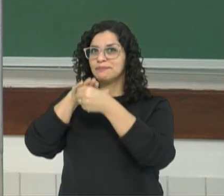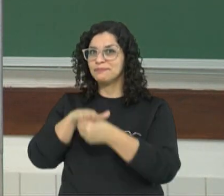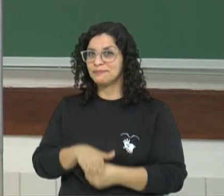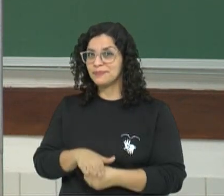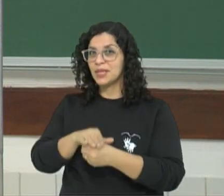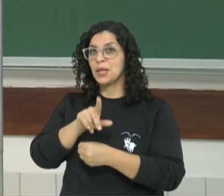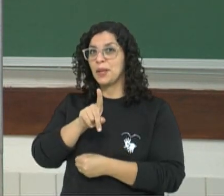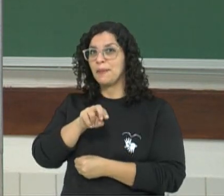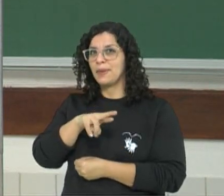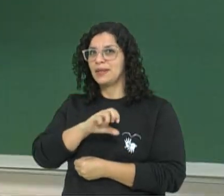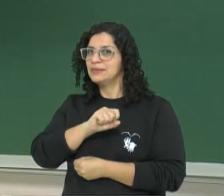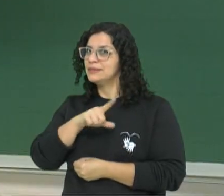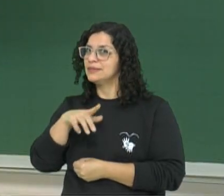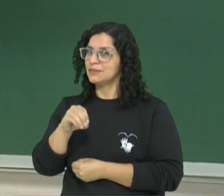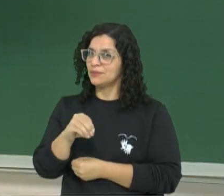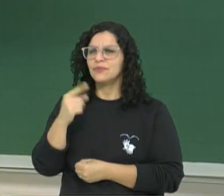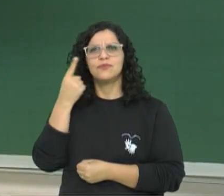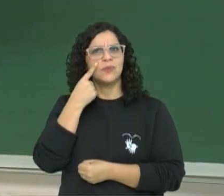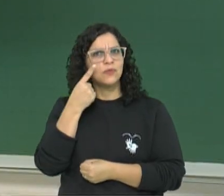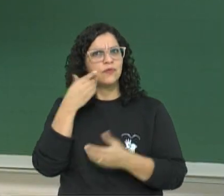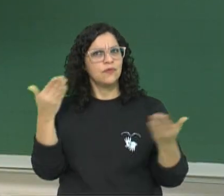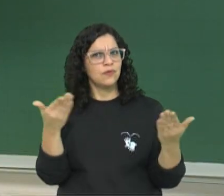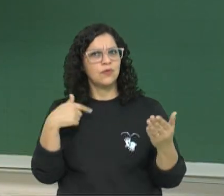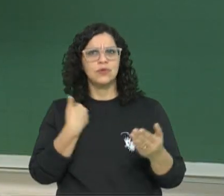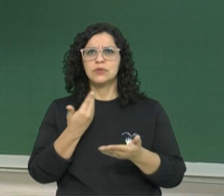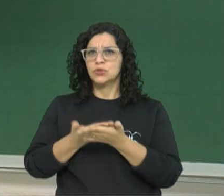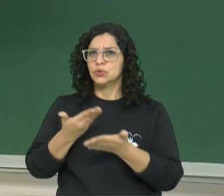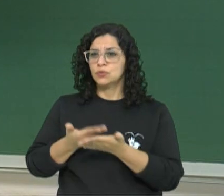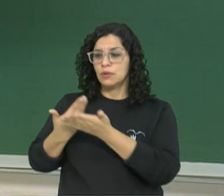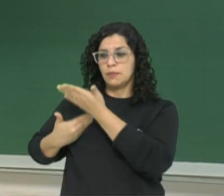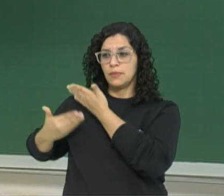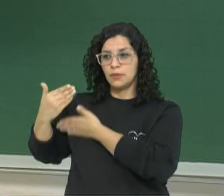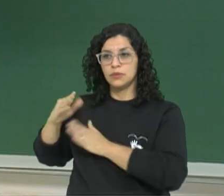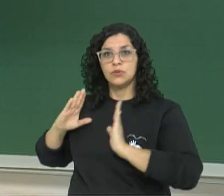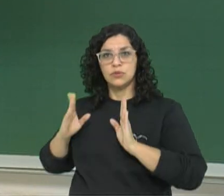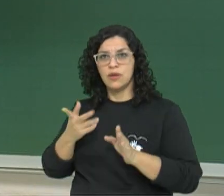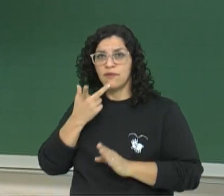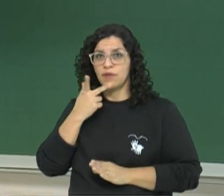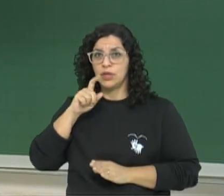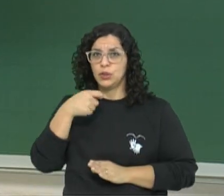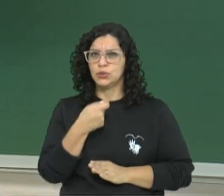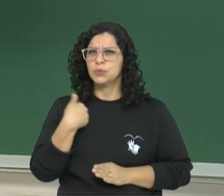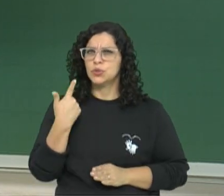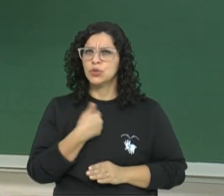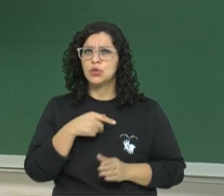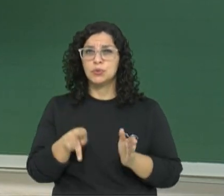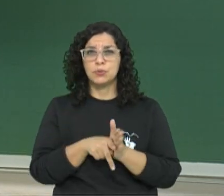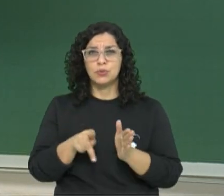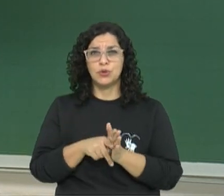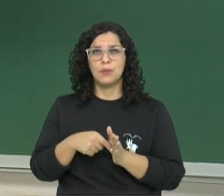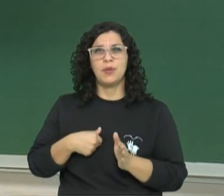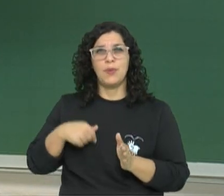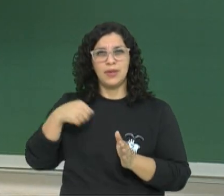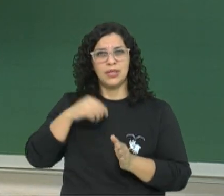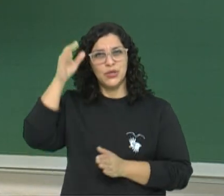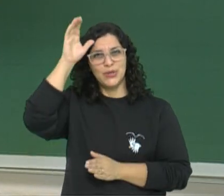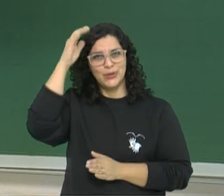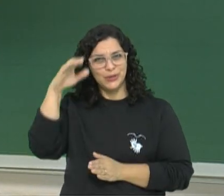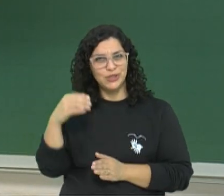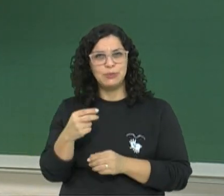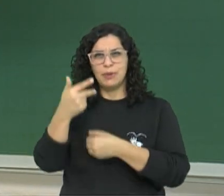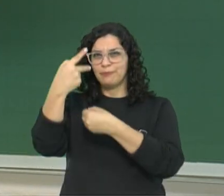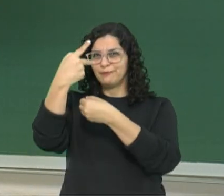pressão. Bem, na aula anterior eu tinha falado com vocês que quando eu estava subindo aqui para